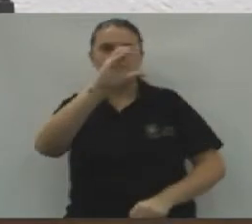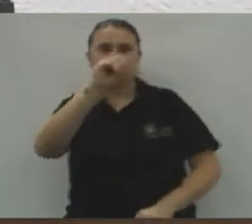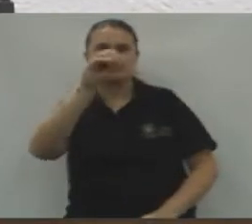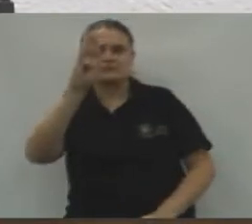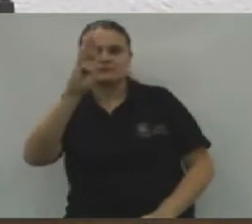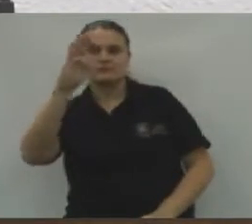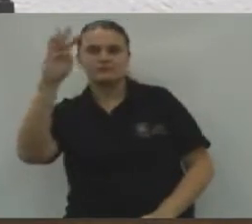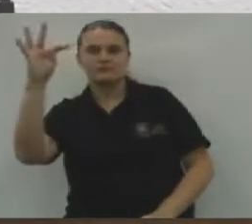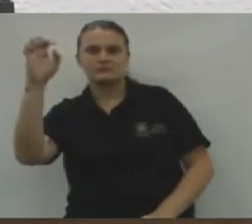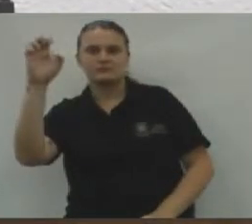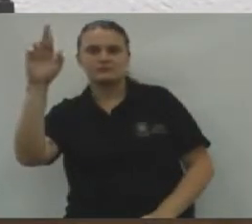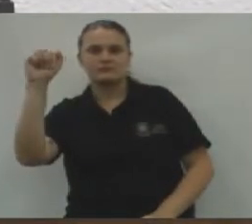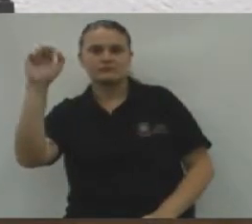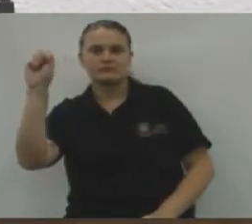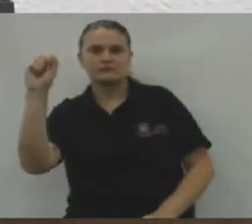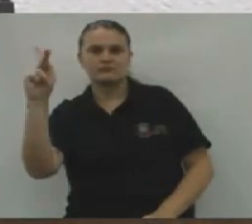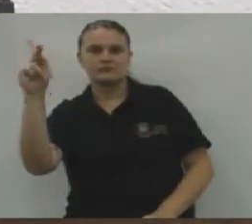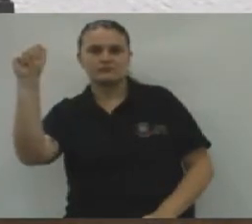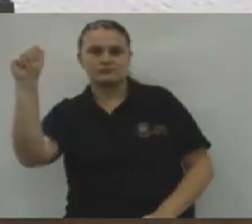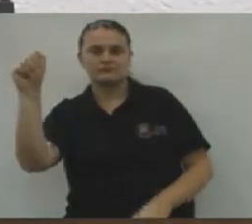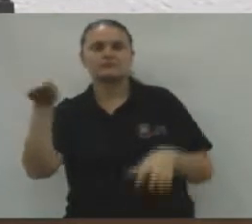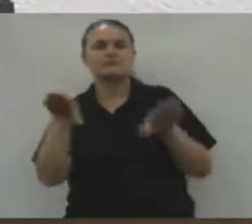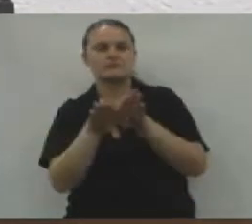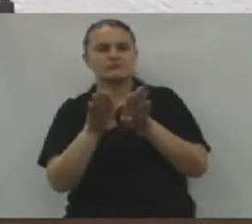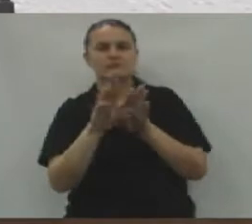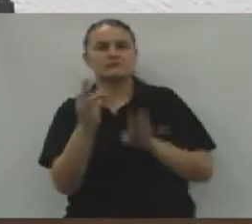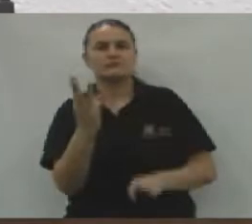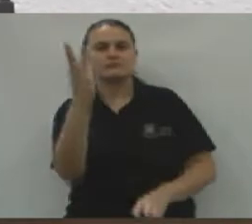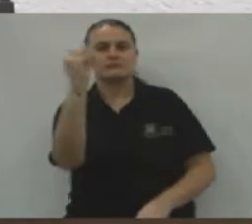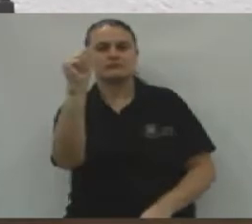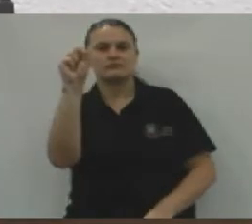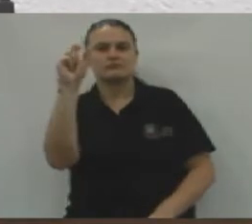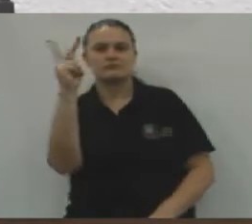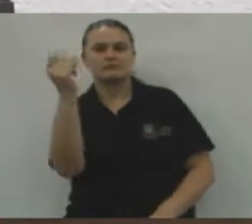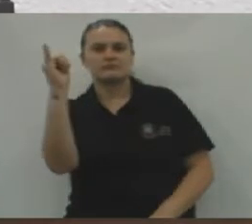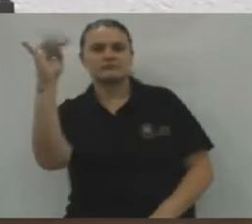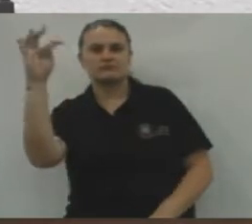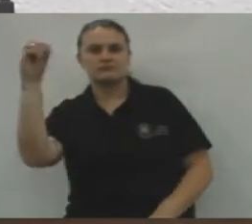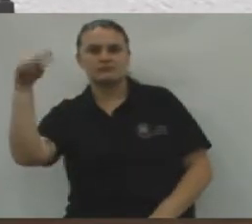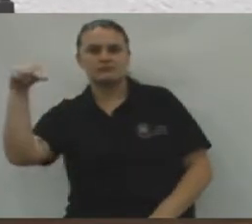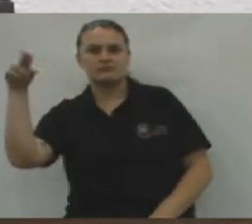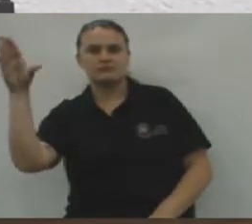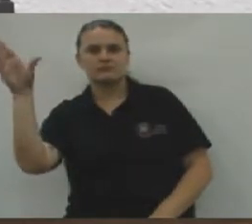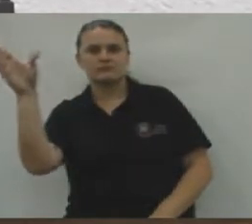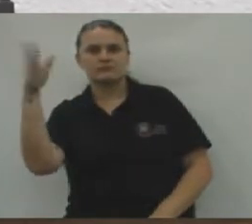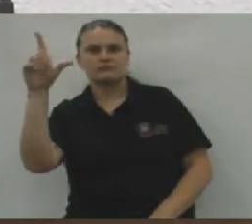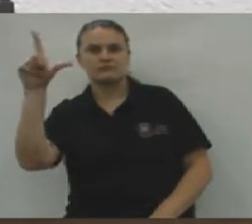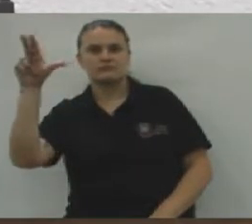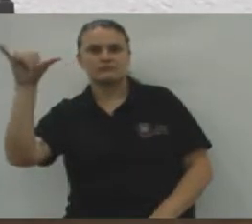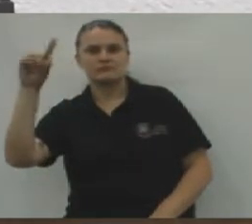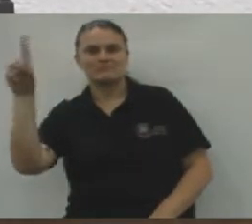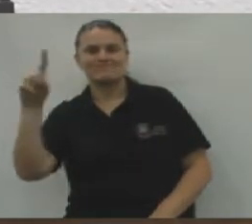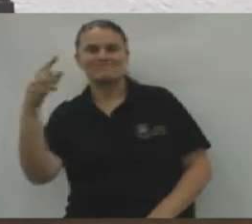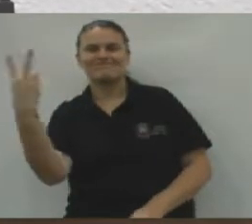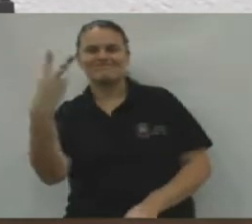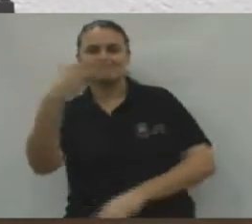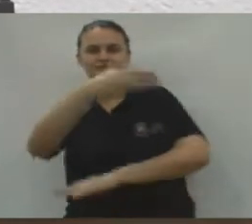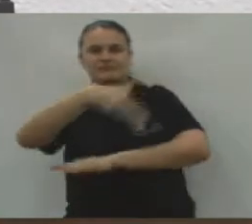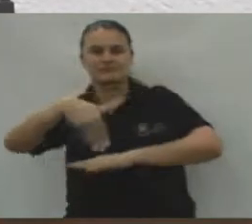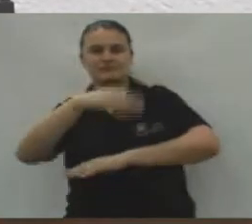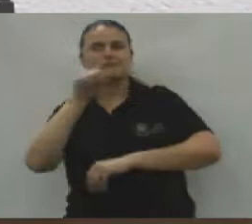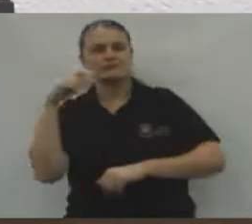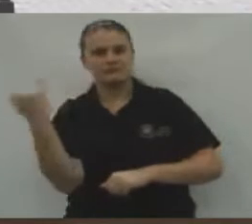Teresca e Washington Luiz, no bairro Rocio. As duas vias são de importantes